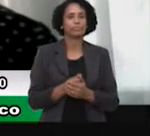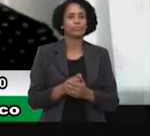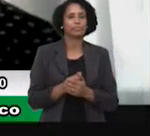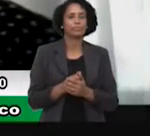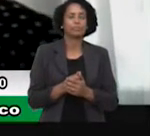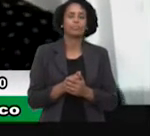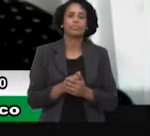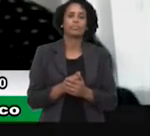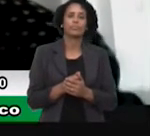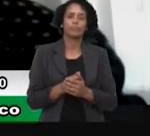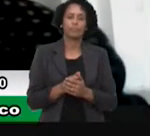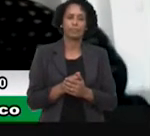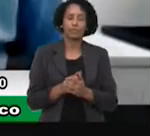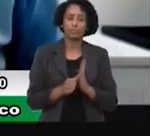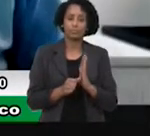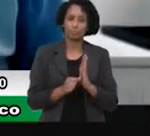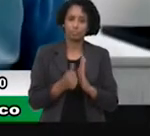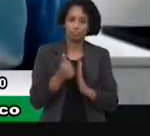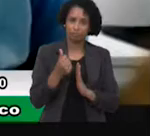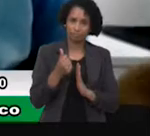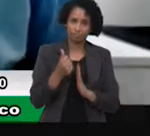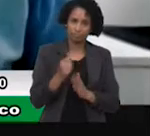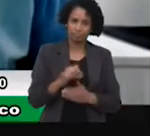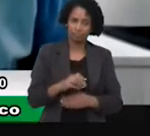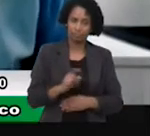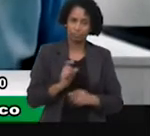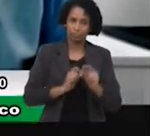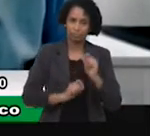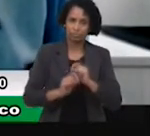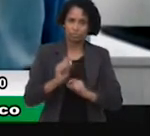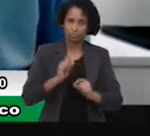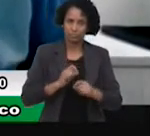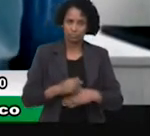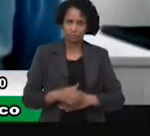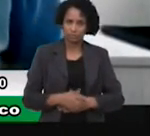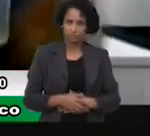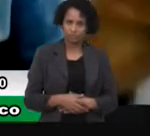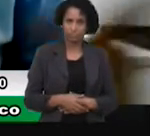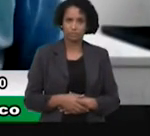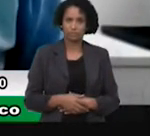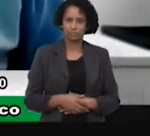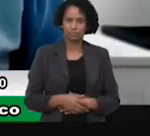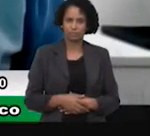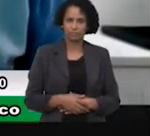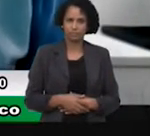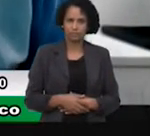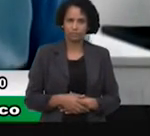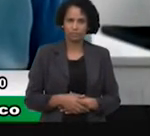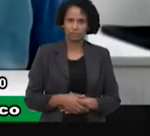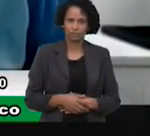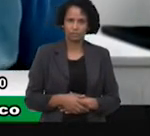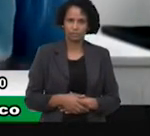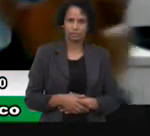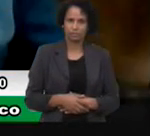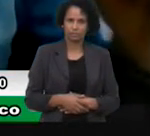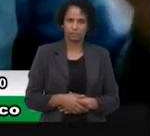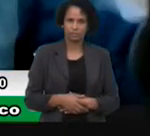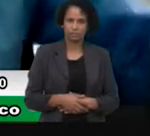Muitas vezes, a gente, no momento de discussão, se aqui eu ofendi alguém, se aqui